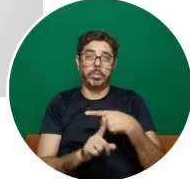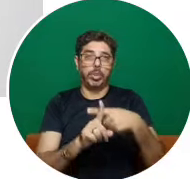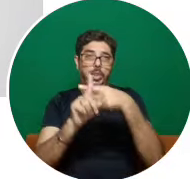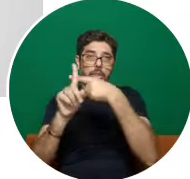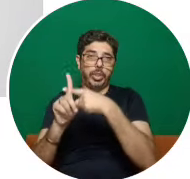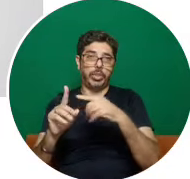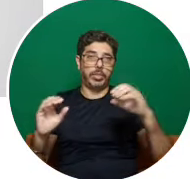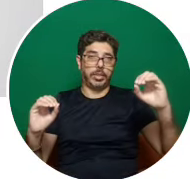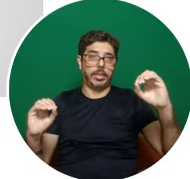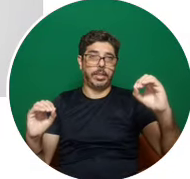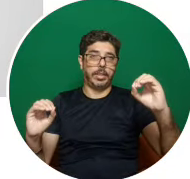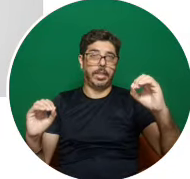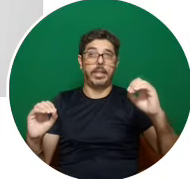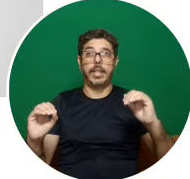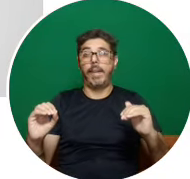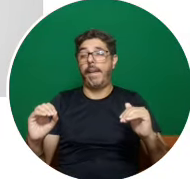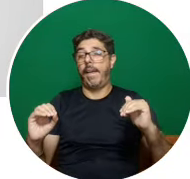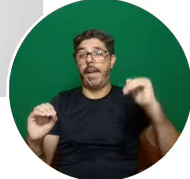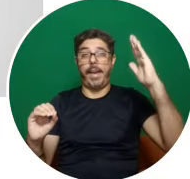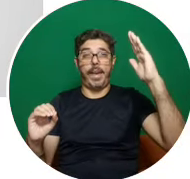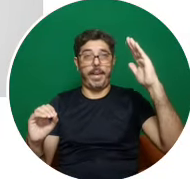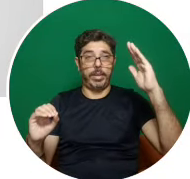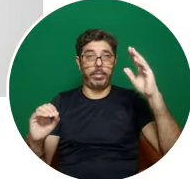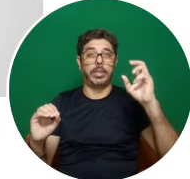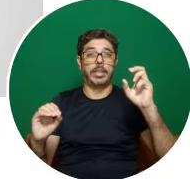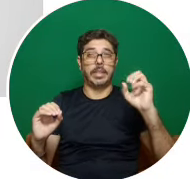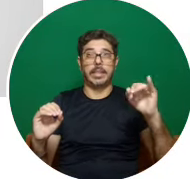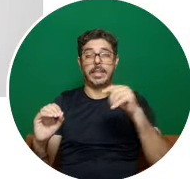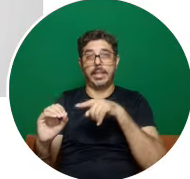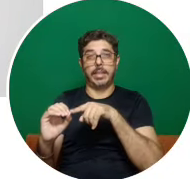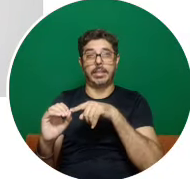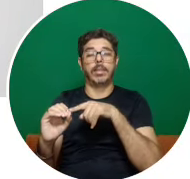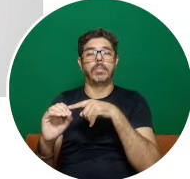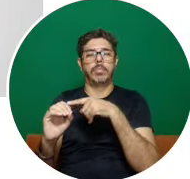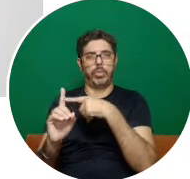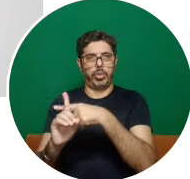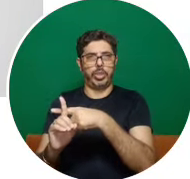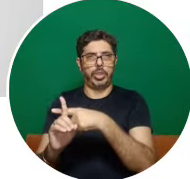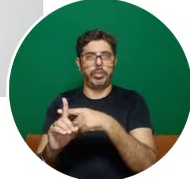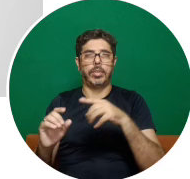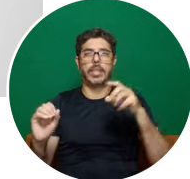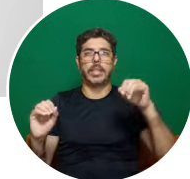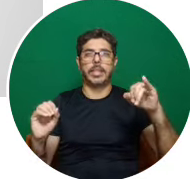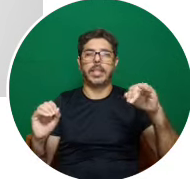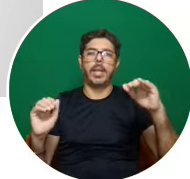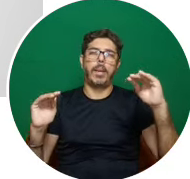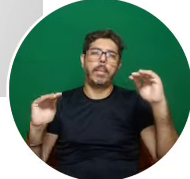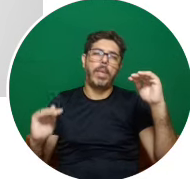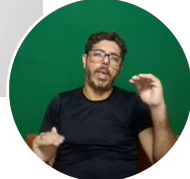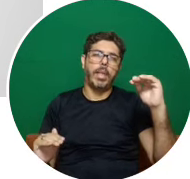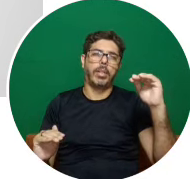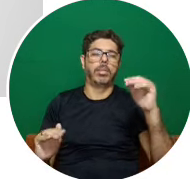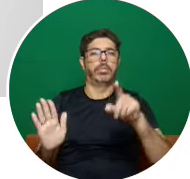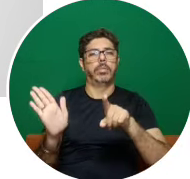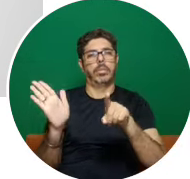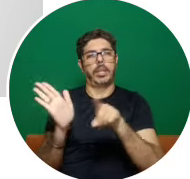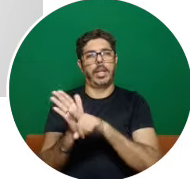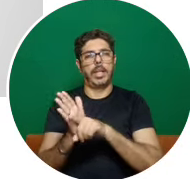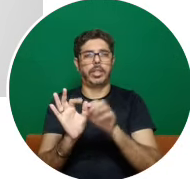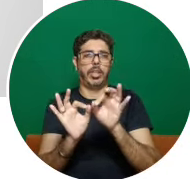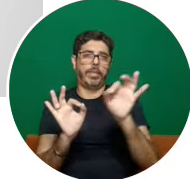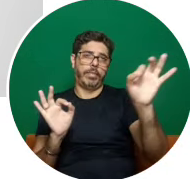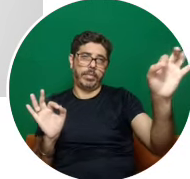saber quanta energia potencial uma carga teste teria se ela fosse colocada ali. Por exemplo, uma carga teste positiva tem um